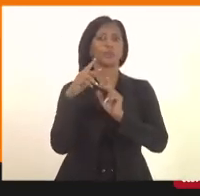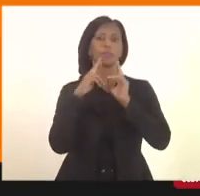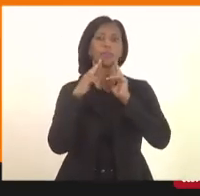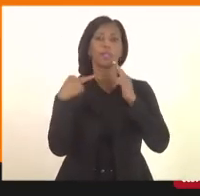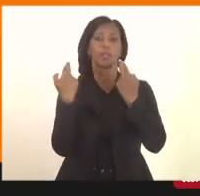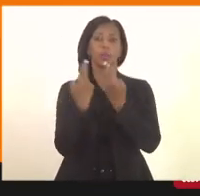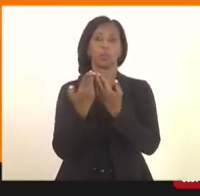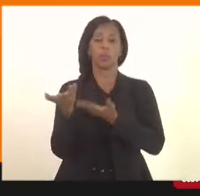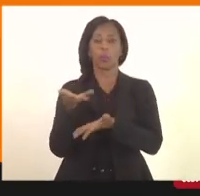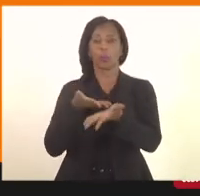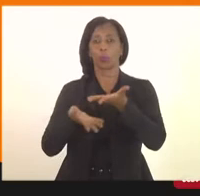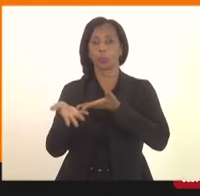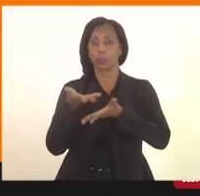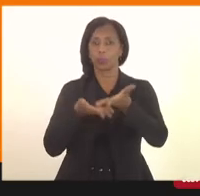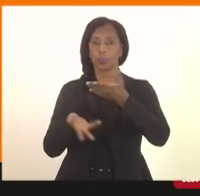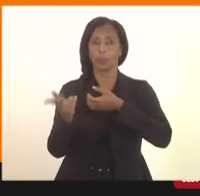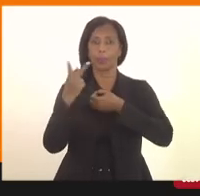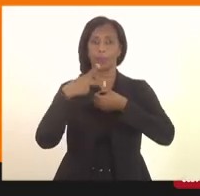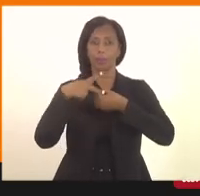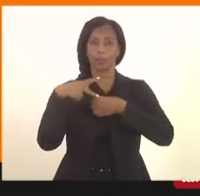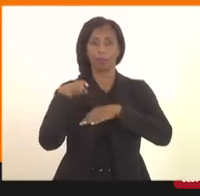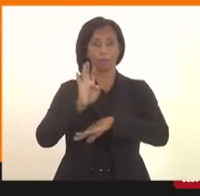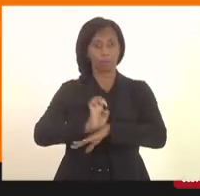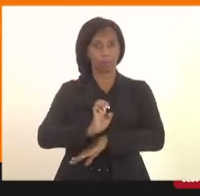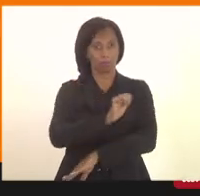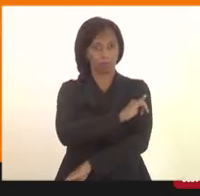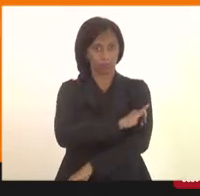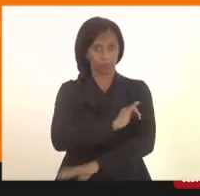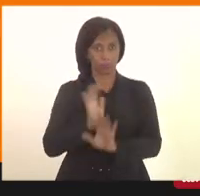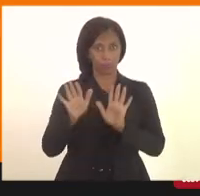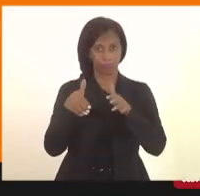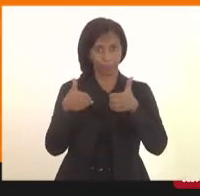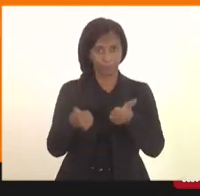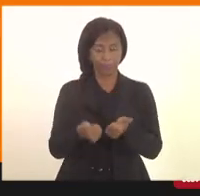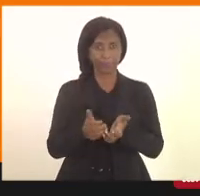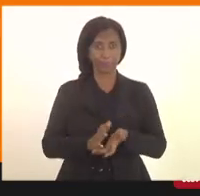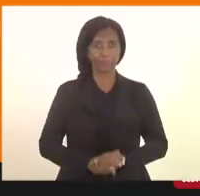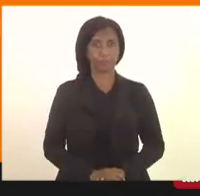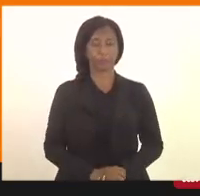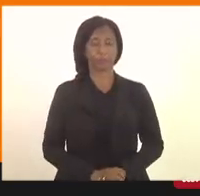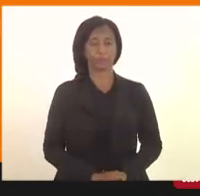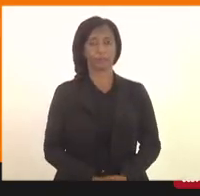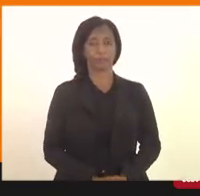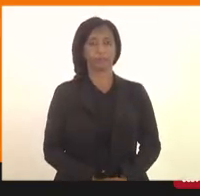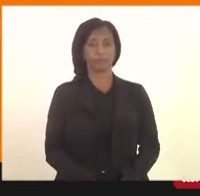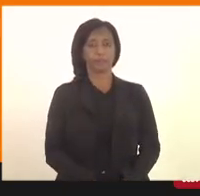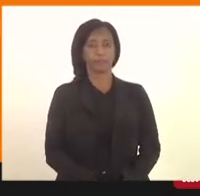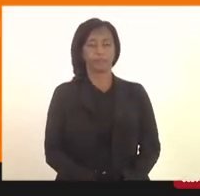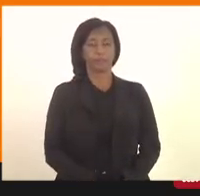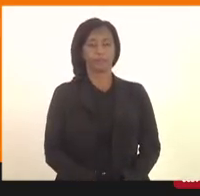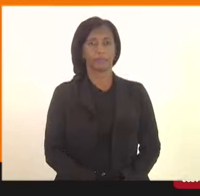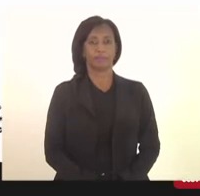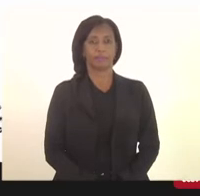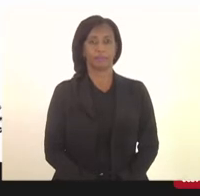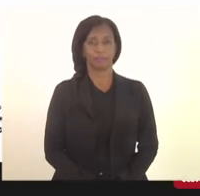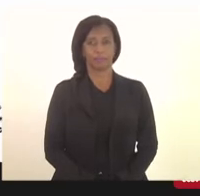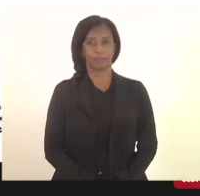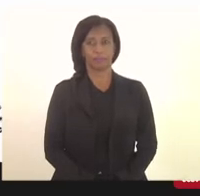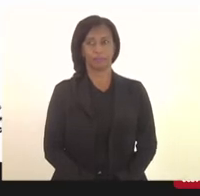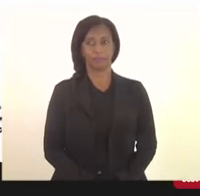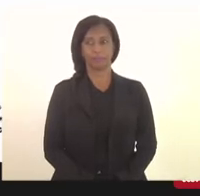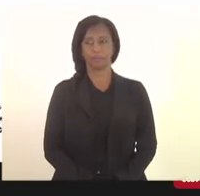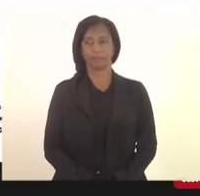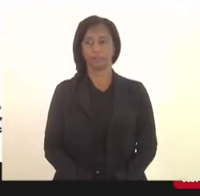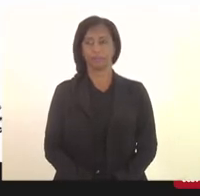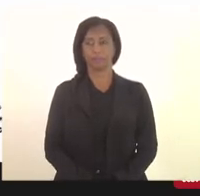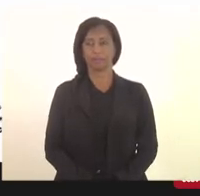nossa parceria com a Petrobras no estado do Rio, tá bem? Bom,